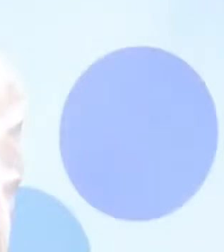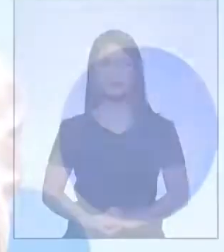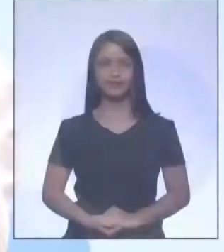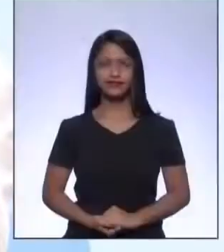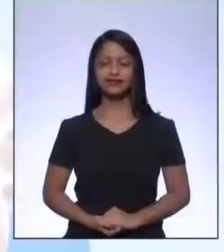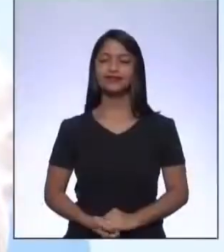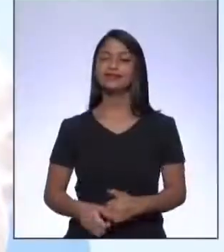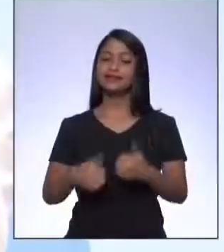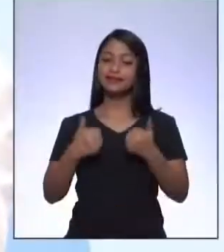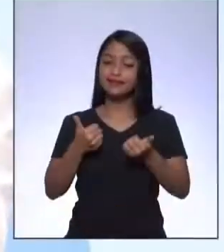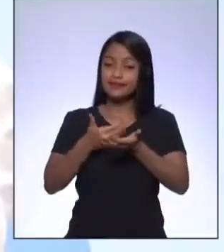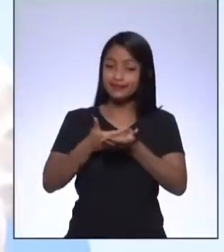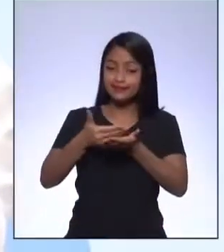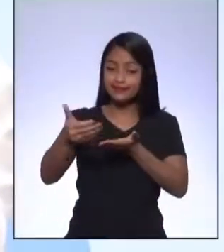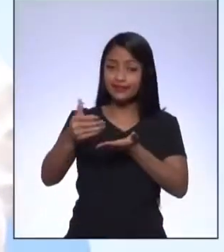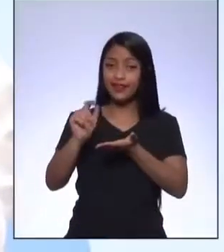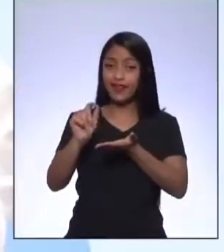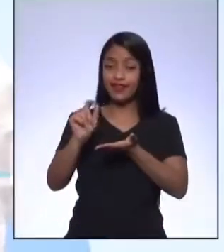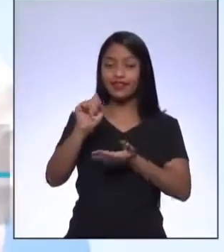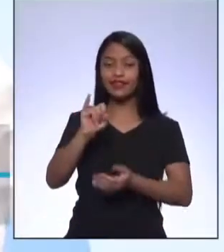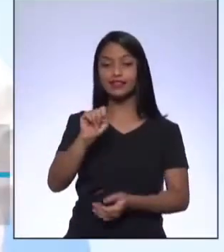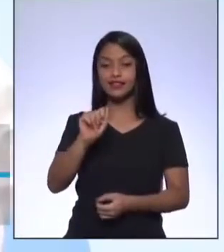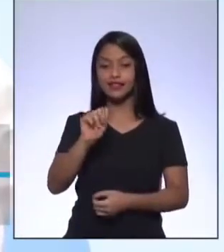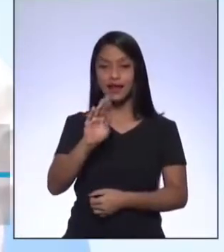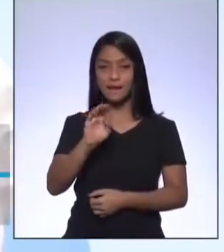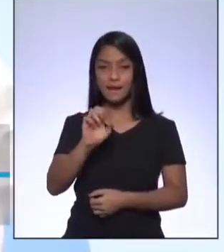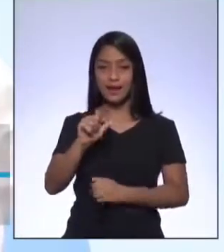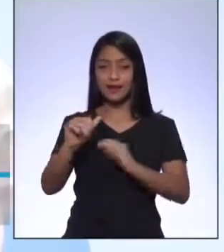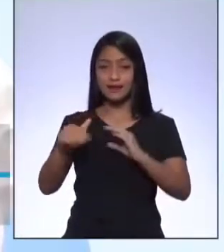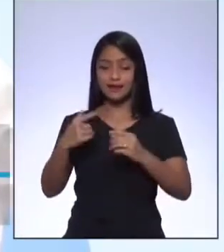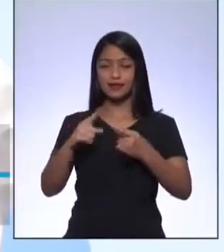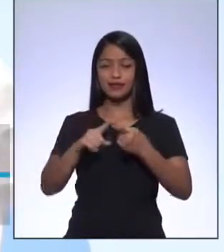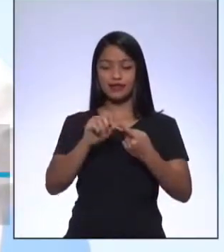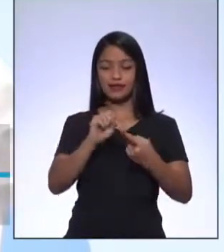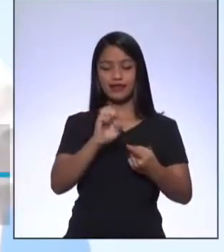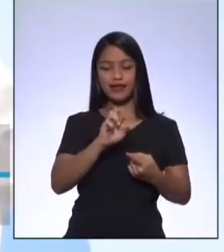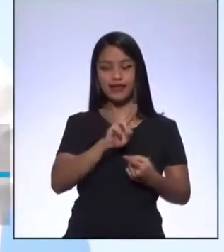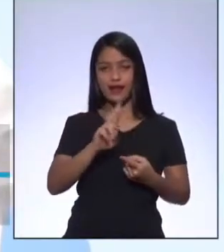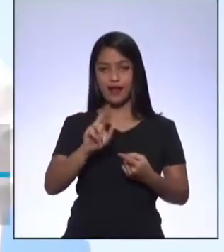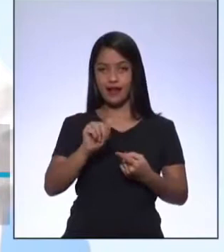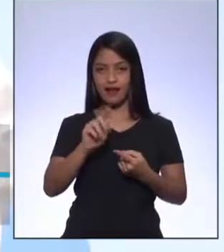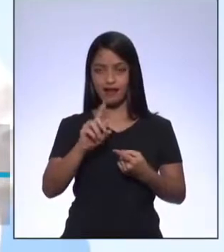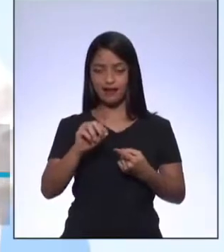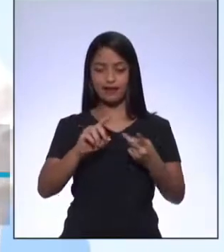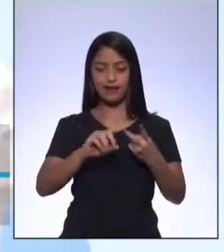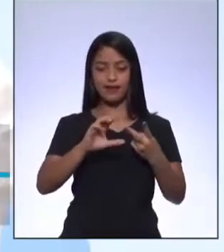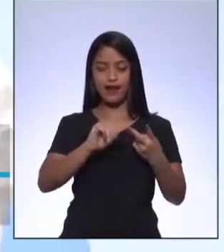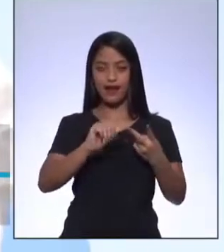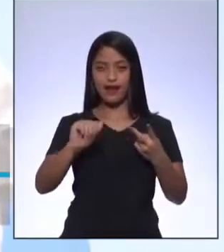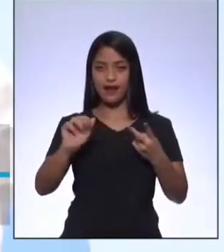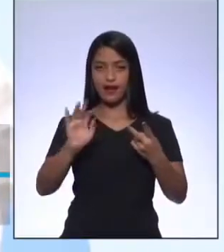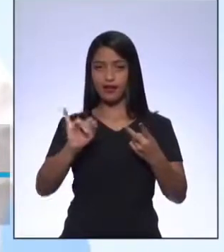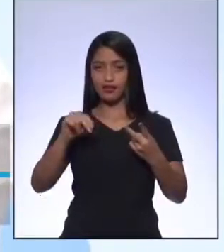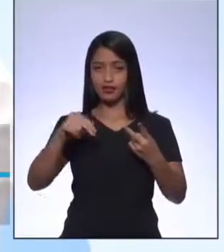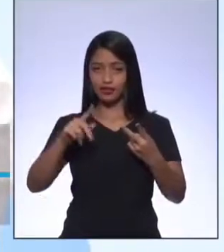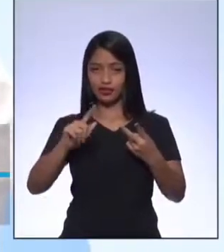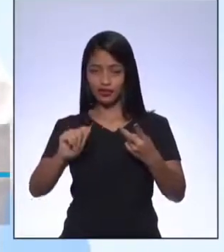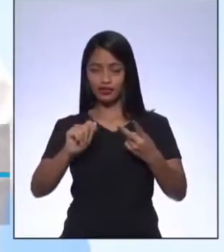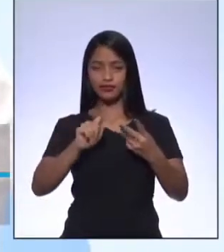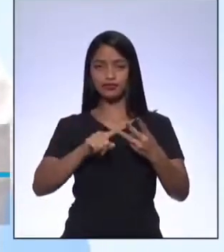Pois bem, vou começar com a Isabela aqui, que escreveu Cerrado, Caatinga. O Enzo escreveu Pampas, professor